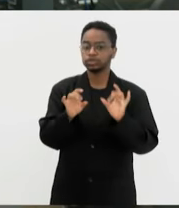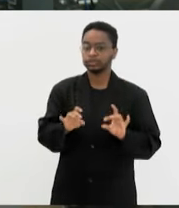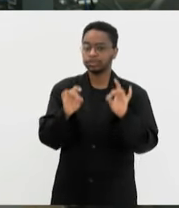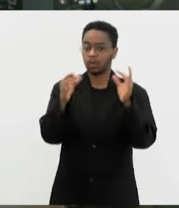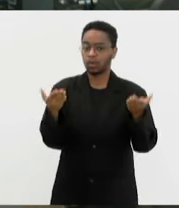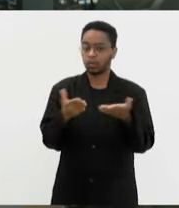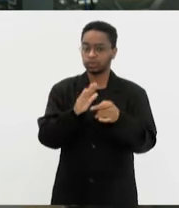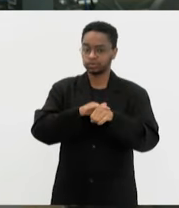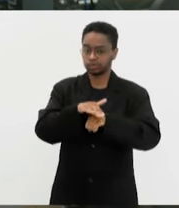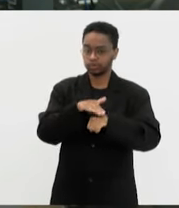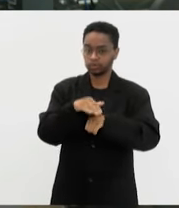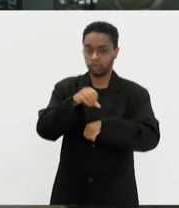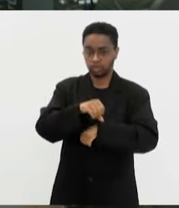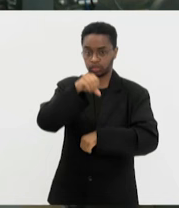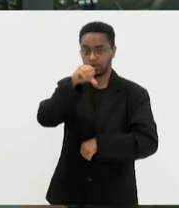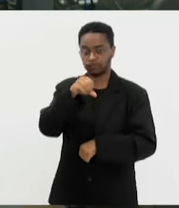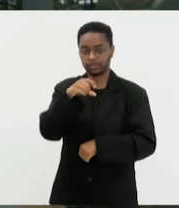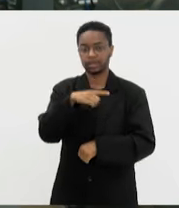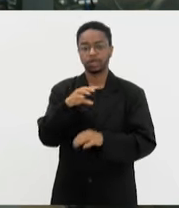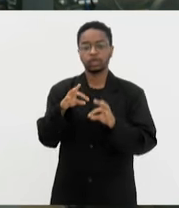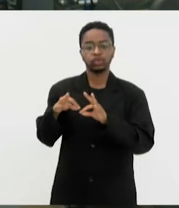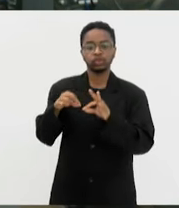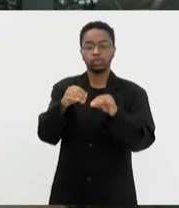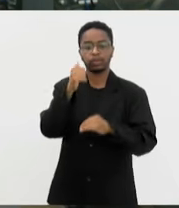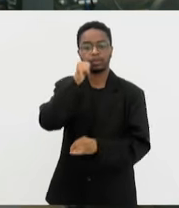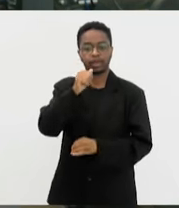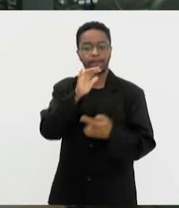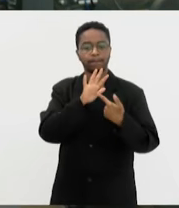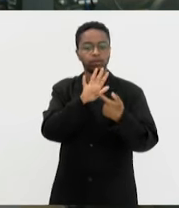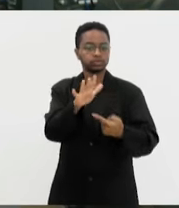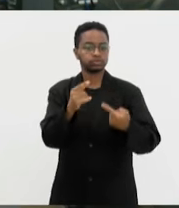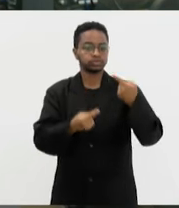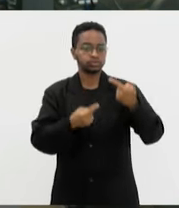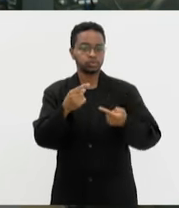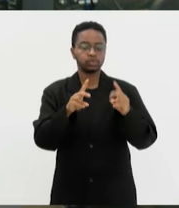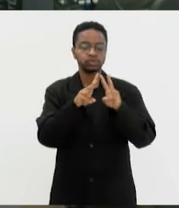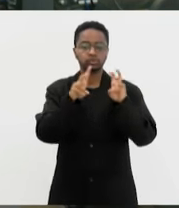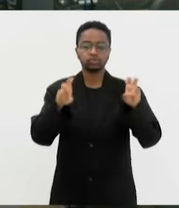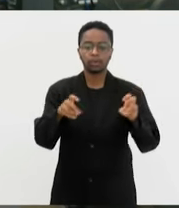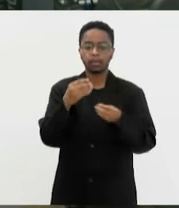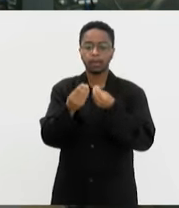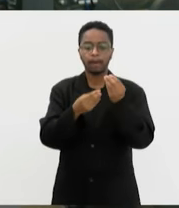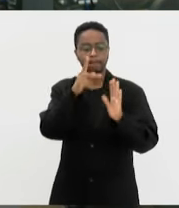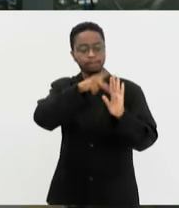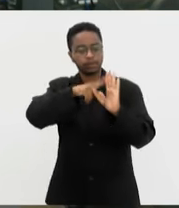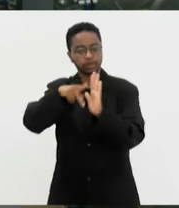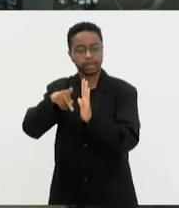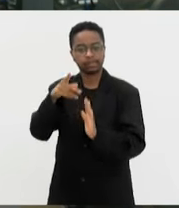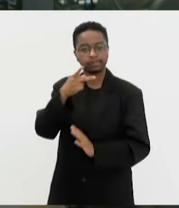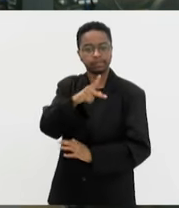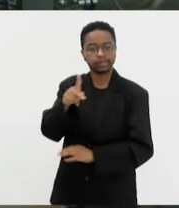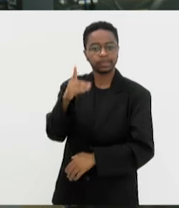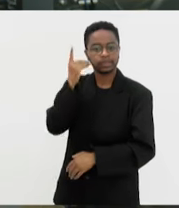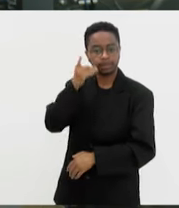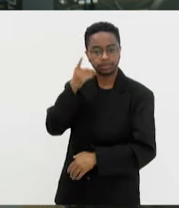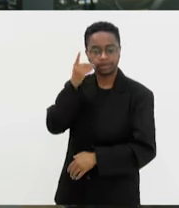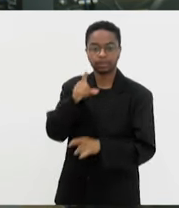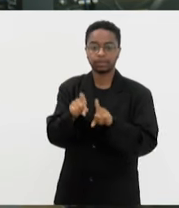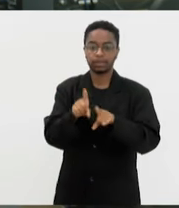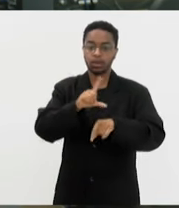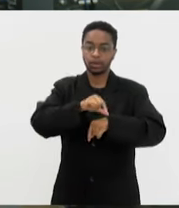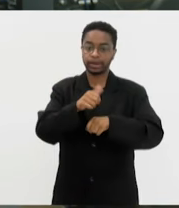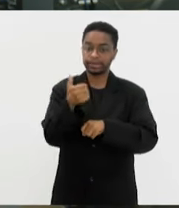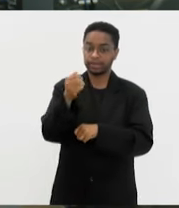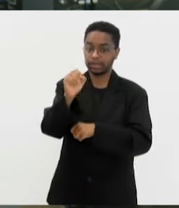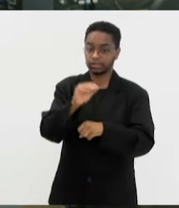noite. Às 9 horas, o Toda Mulher traz um debate sobre as expectativas e projetos das parlamentares. E às 10 horas da